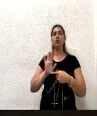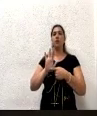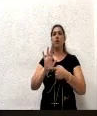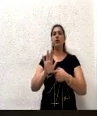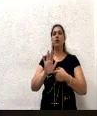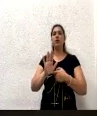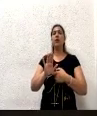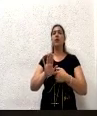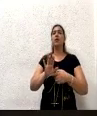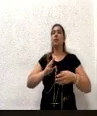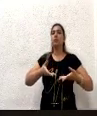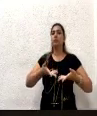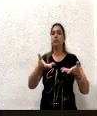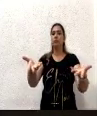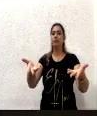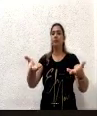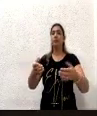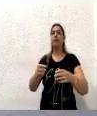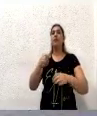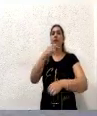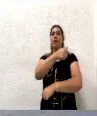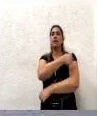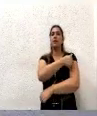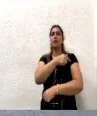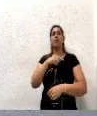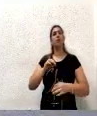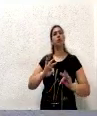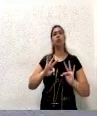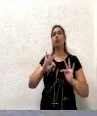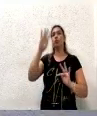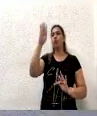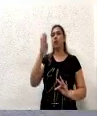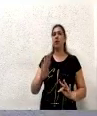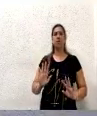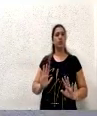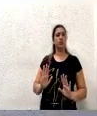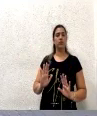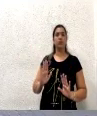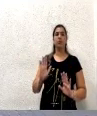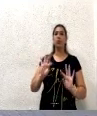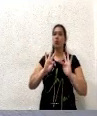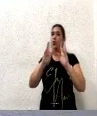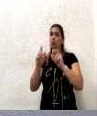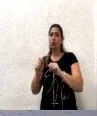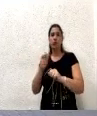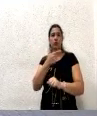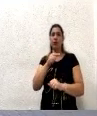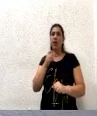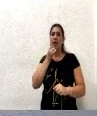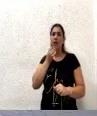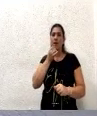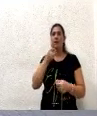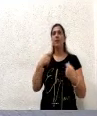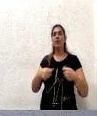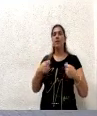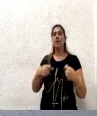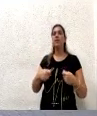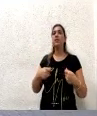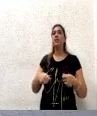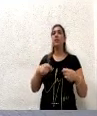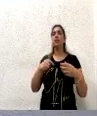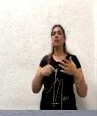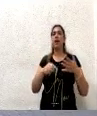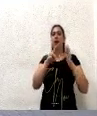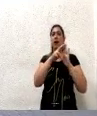para o Brasil, né? Mas, obviamente, que ele não tem vacina para todo mundo. Como não tem vacina para todo mundo, ele teve que pensar em alguns critérios